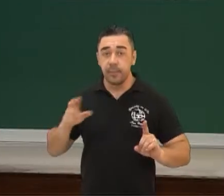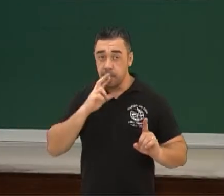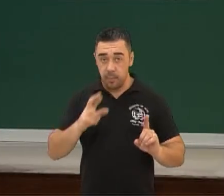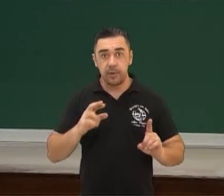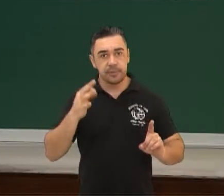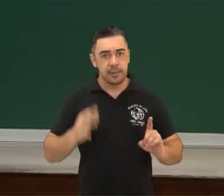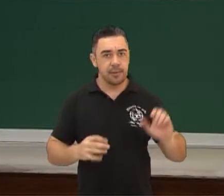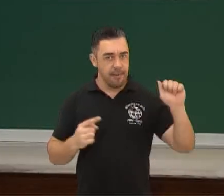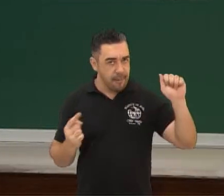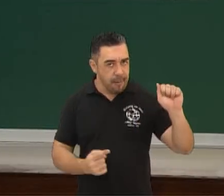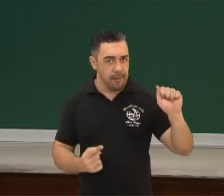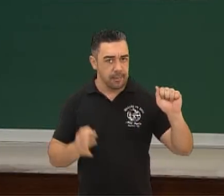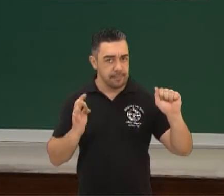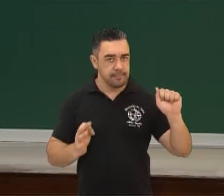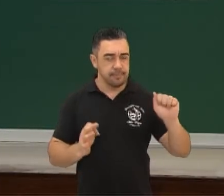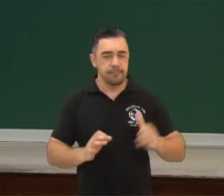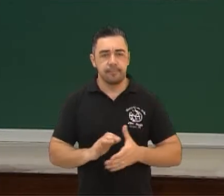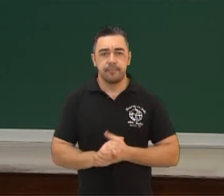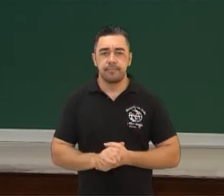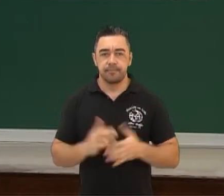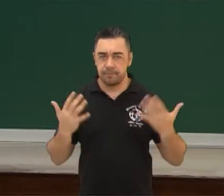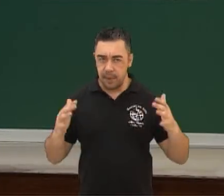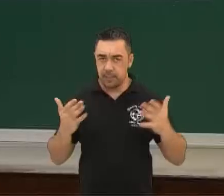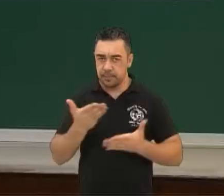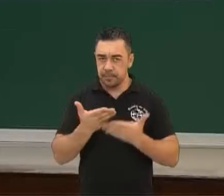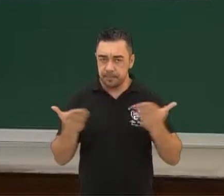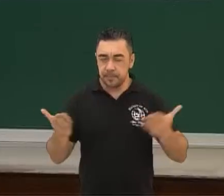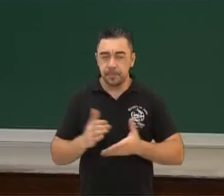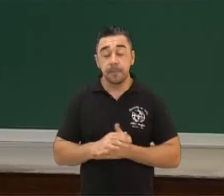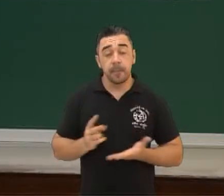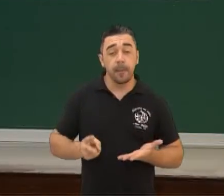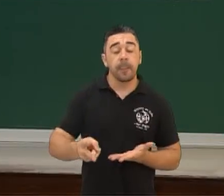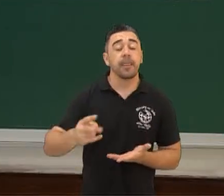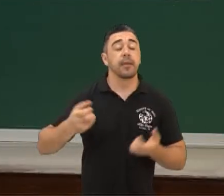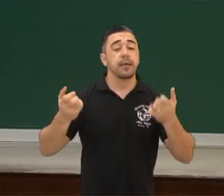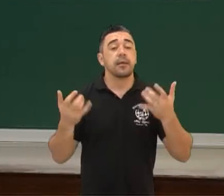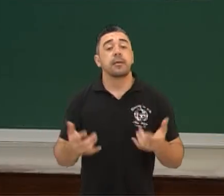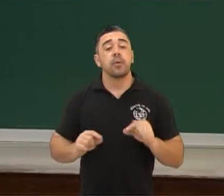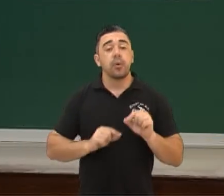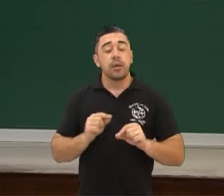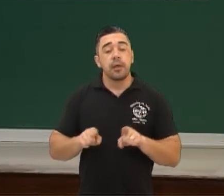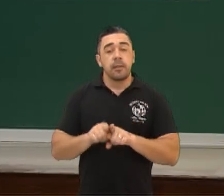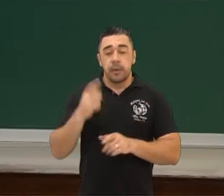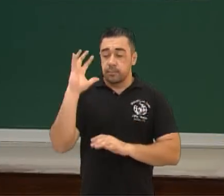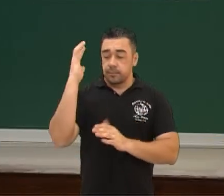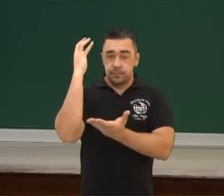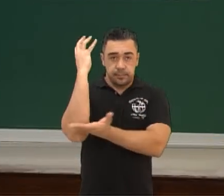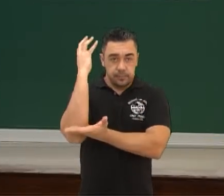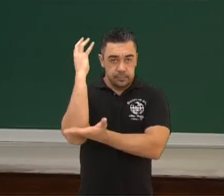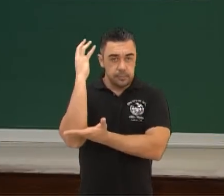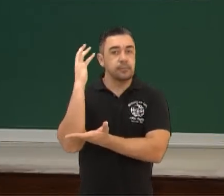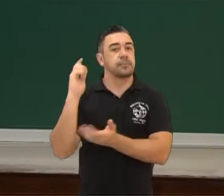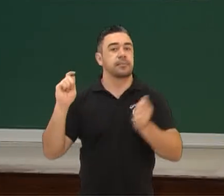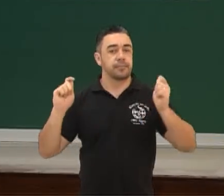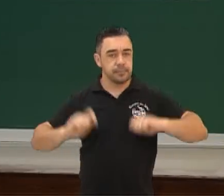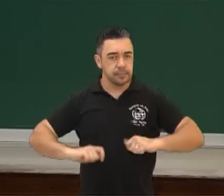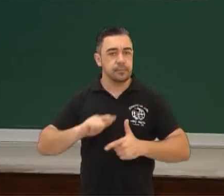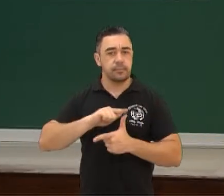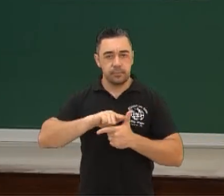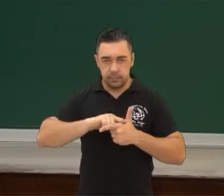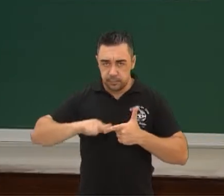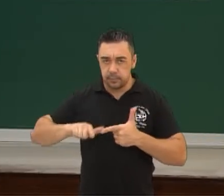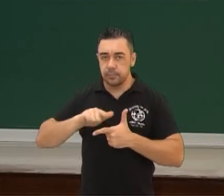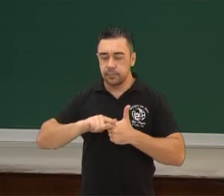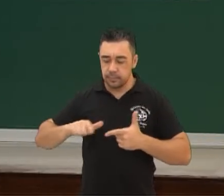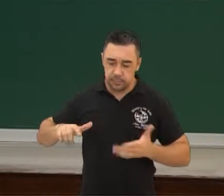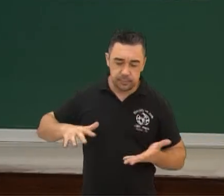atividade, parabéns. E dando continuidade, né, nós falamos ali um pouquinho do desmatamento, que gera um grande impacto